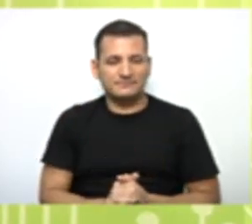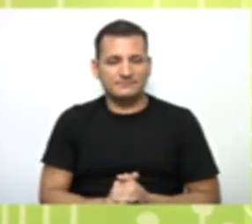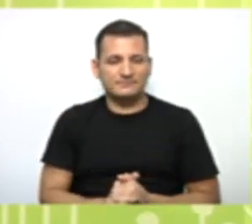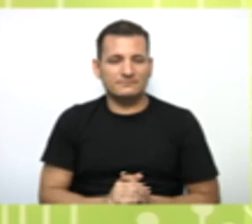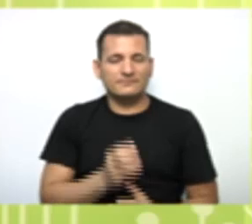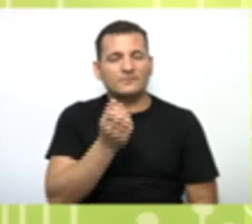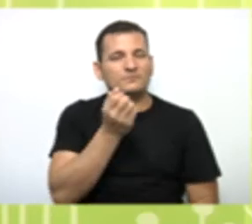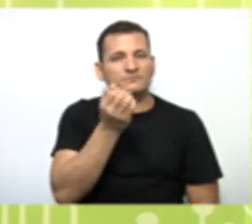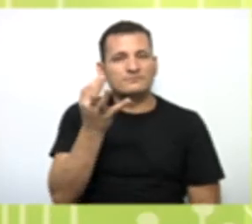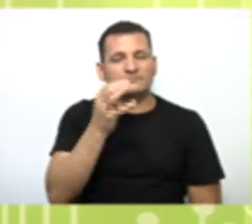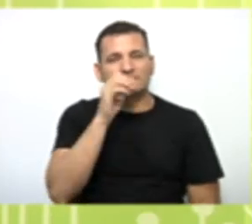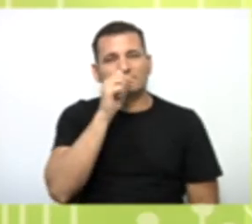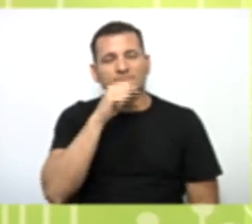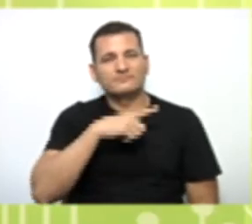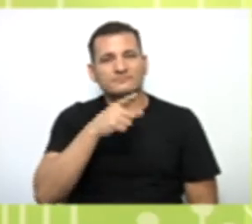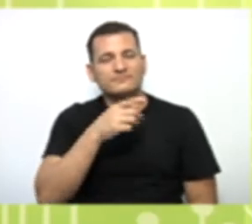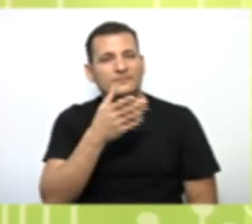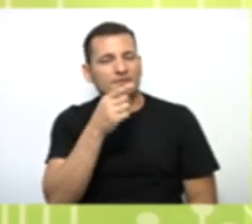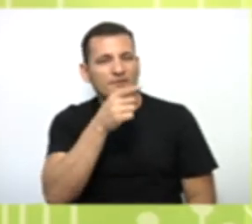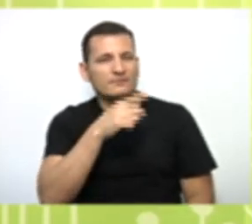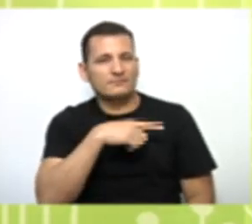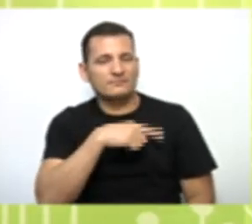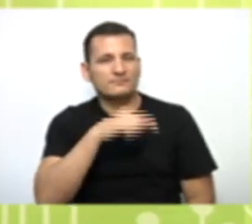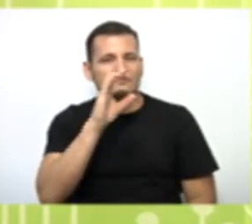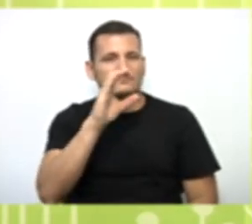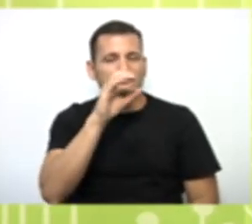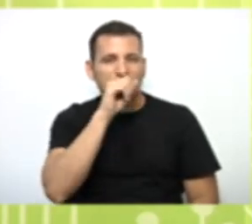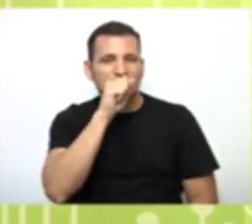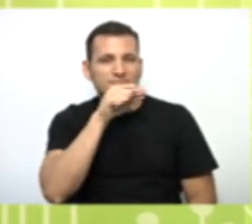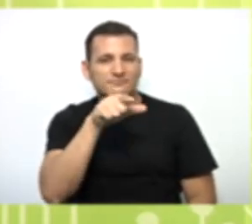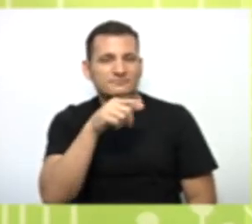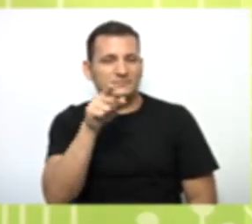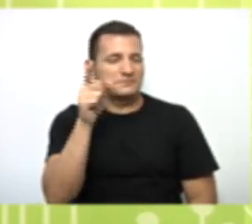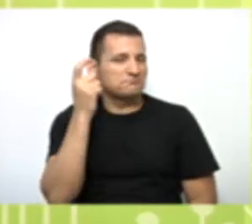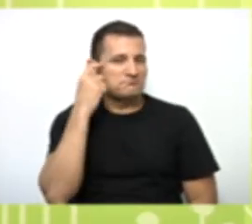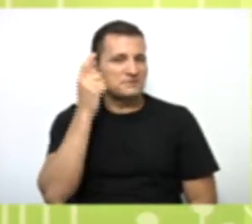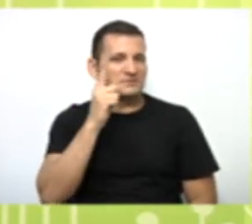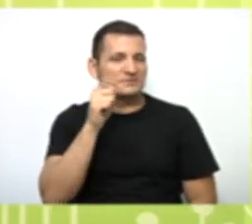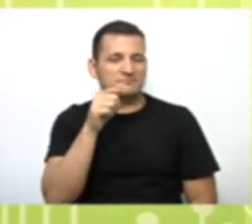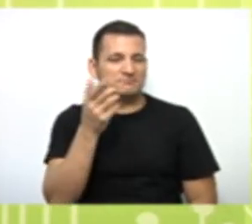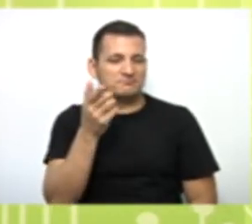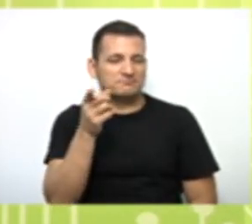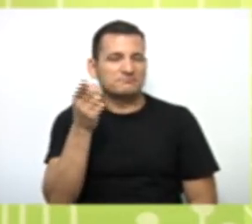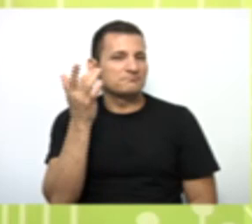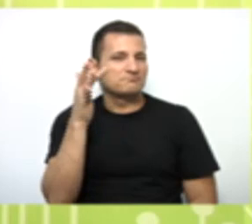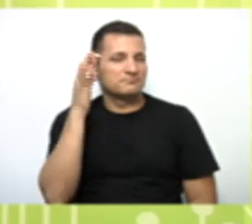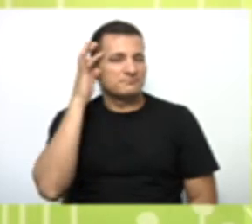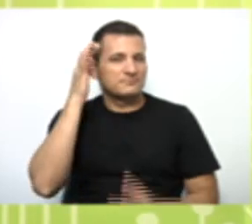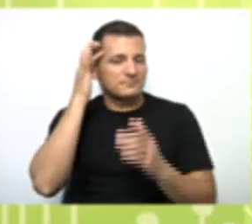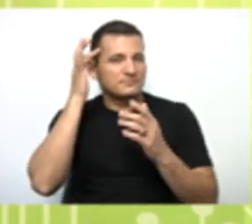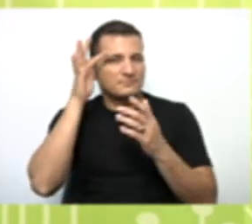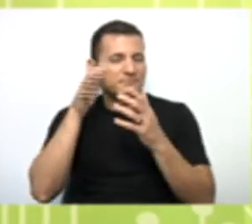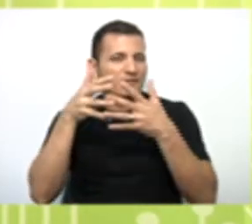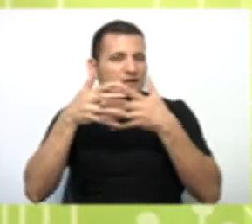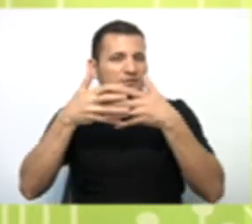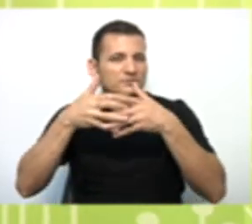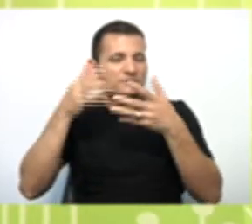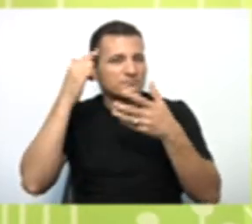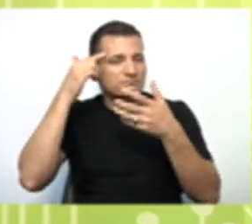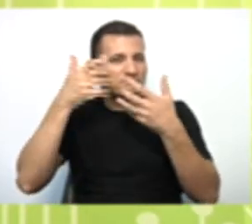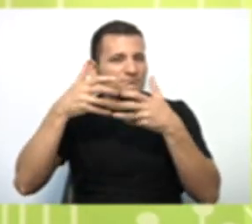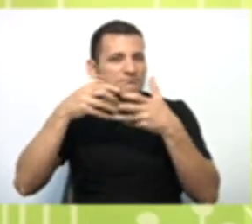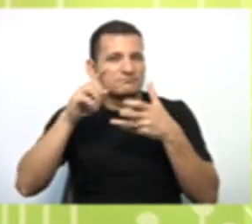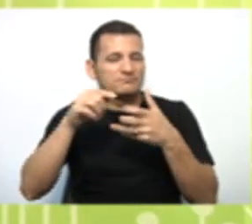quantas laranjas tem? Ah, tio, aí tem C laranjas. Ele nem vai pensar que tem, ele não tem essa raciocínio, ele não sabe contar na base